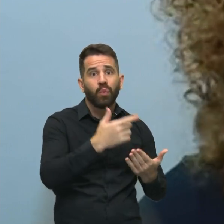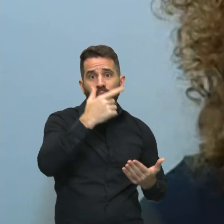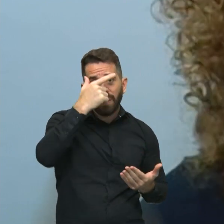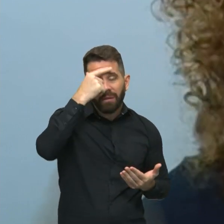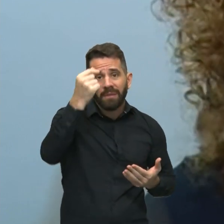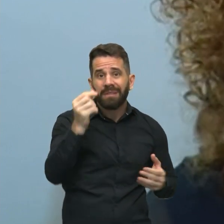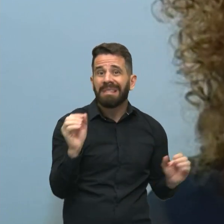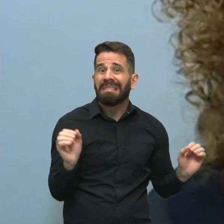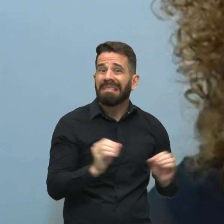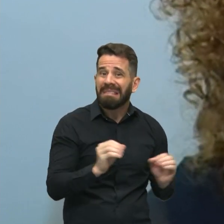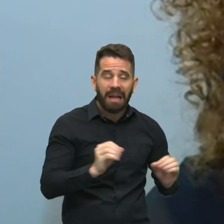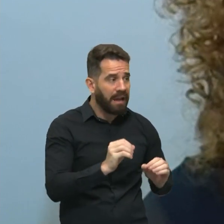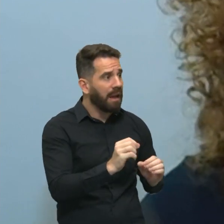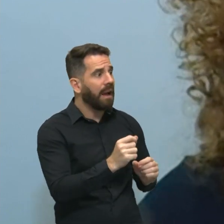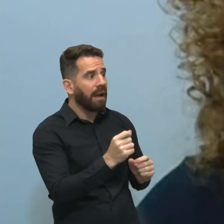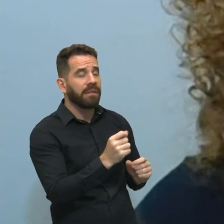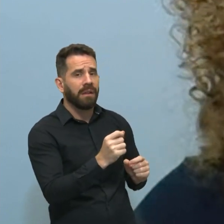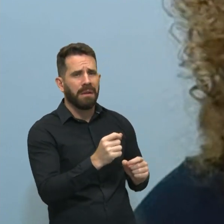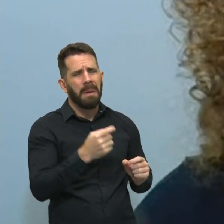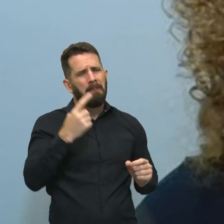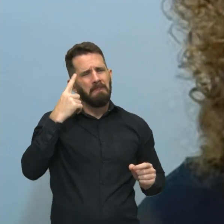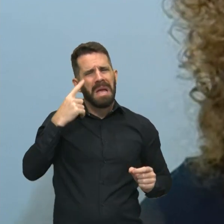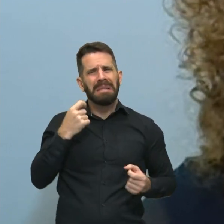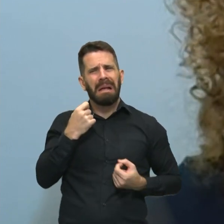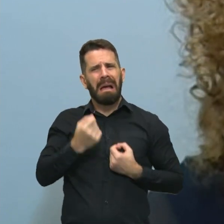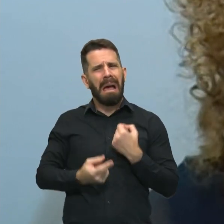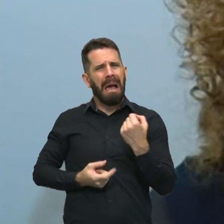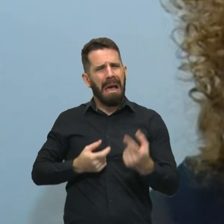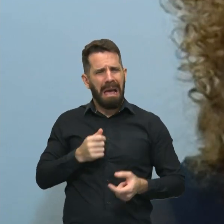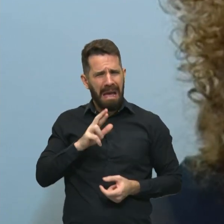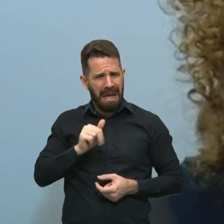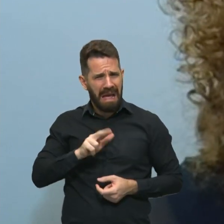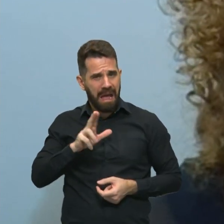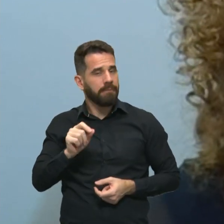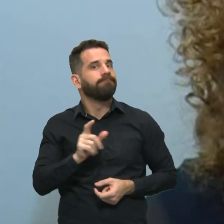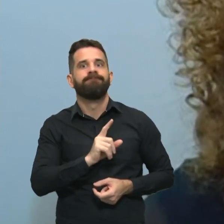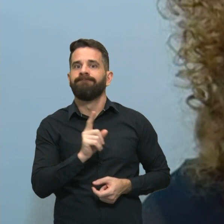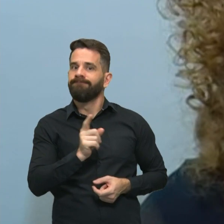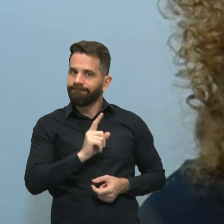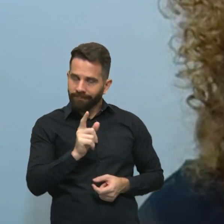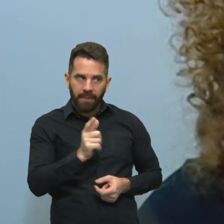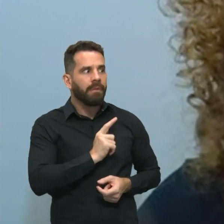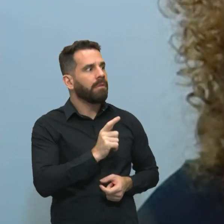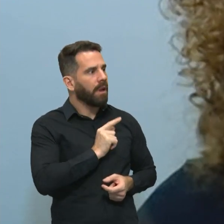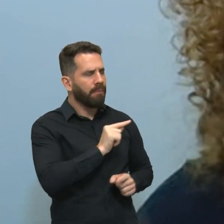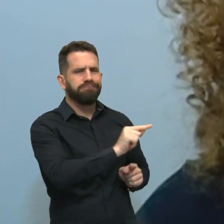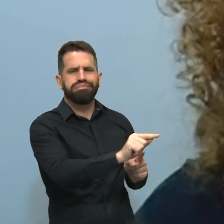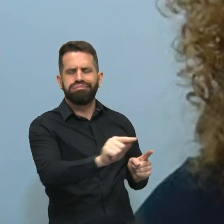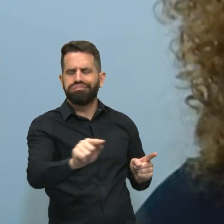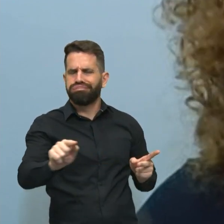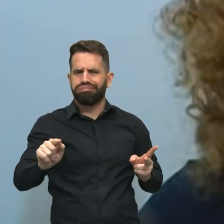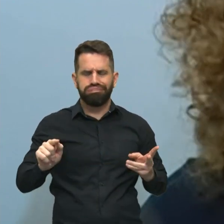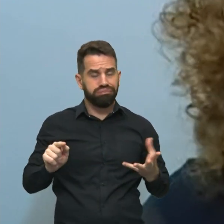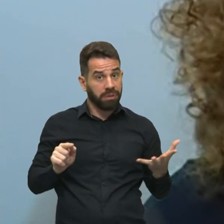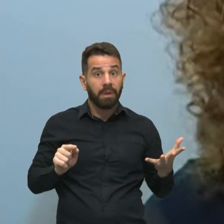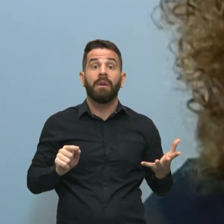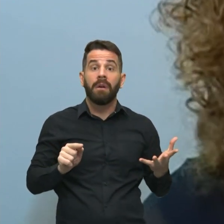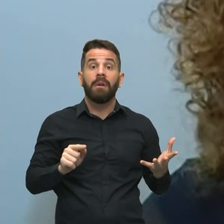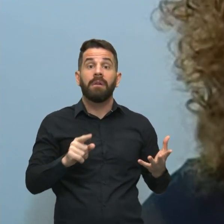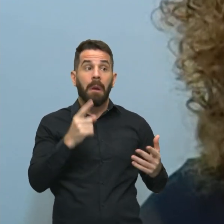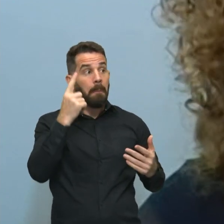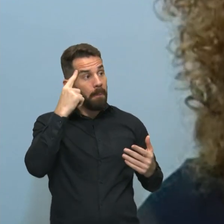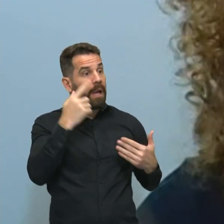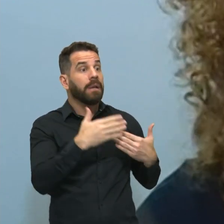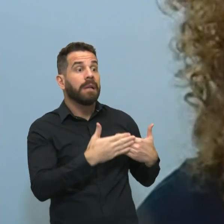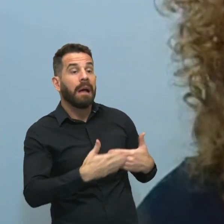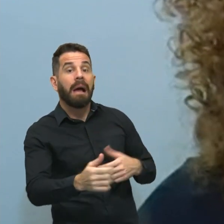Isso não é raro, isso acontece com relativa frequência. Então, é essencial que ele consiga, daqui a alguns poucos